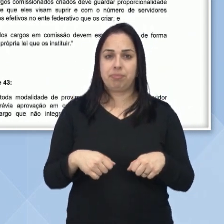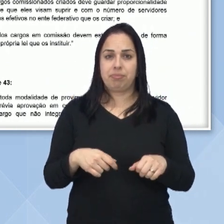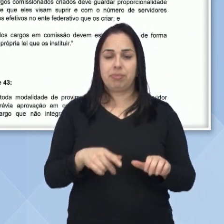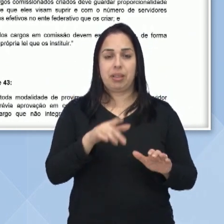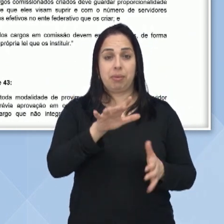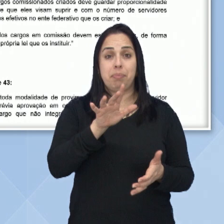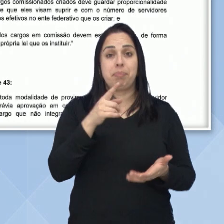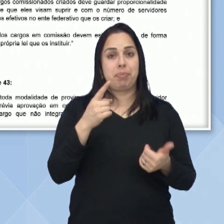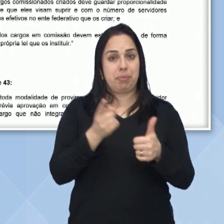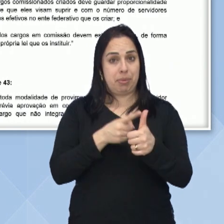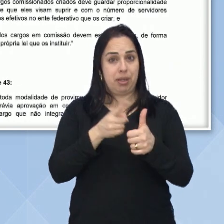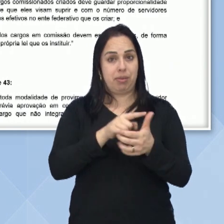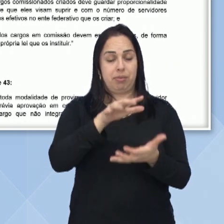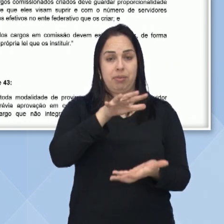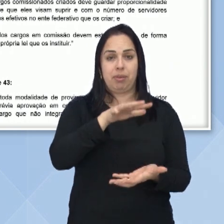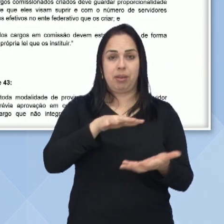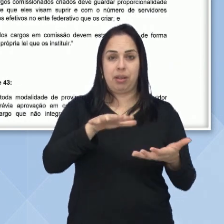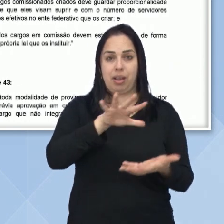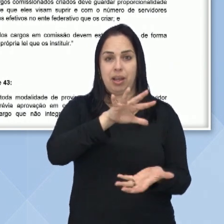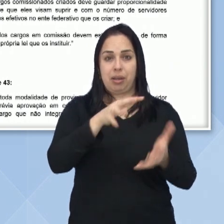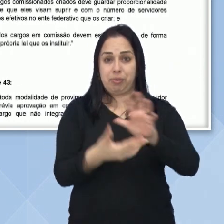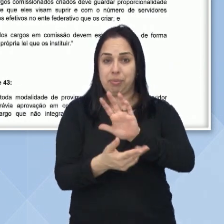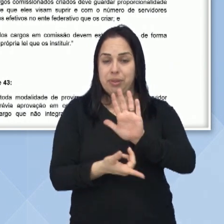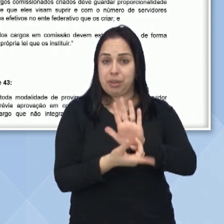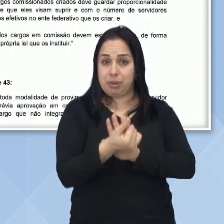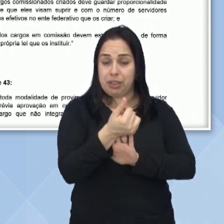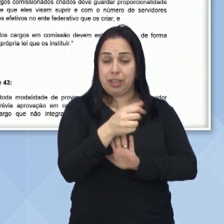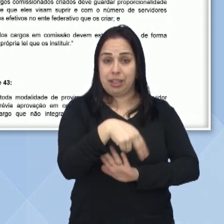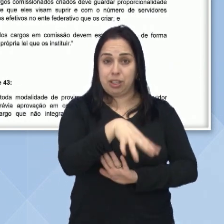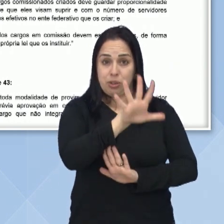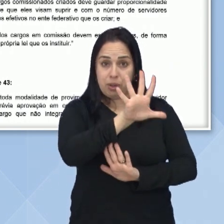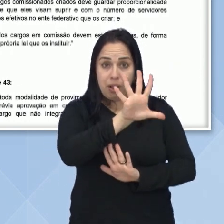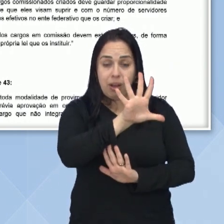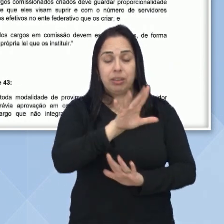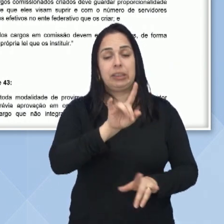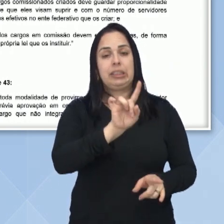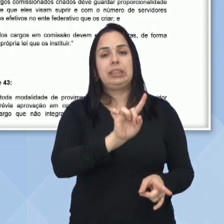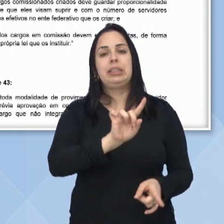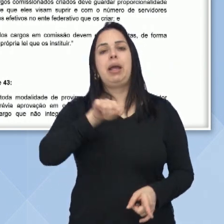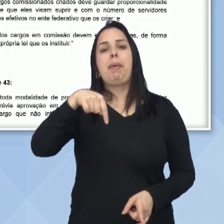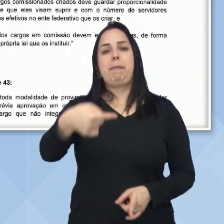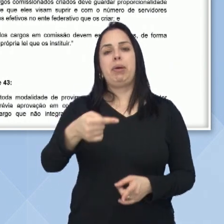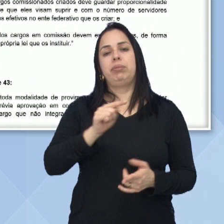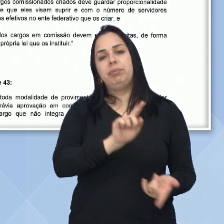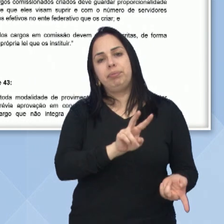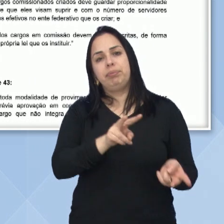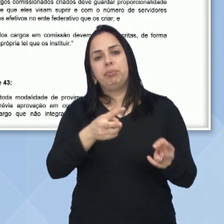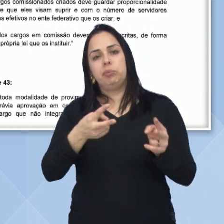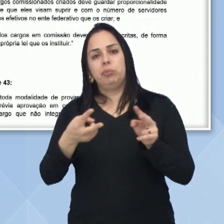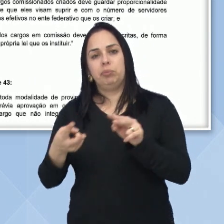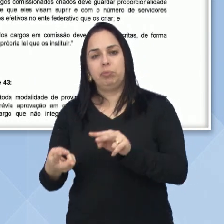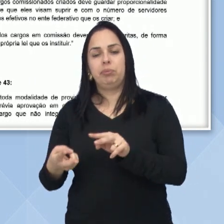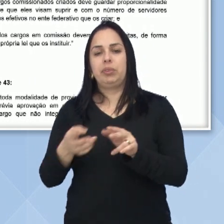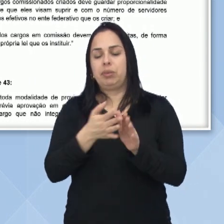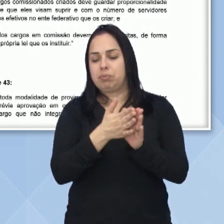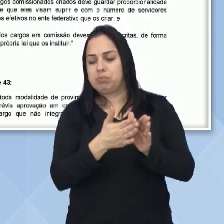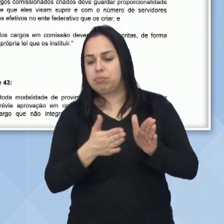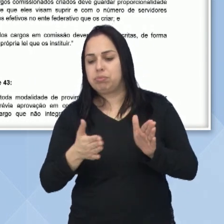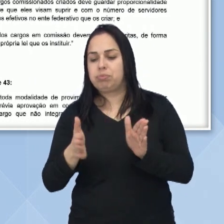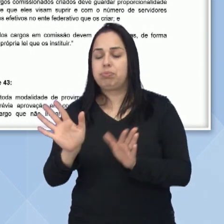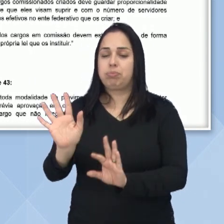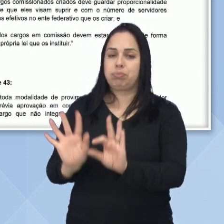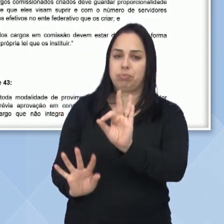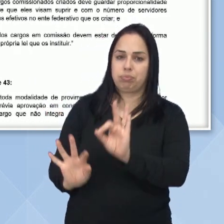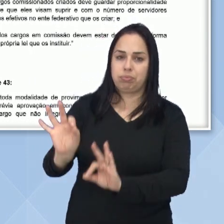reforma tributária nacional. Assim, garante-se que a transição seja feita com